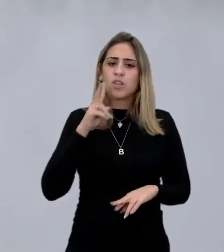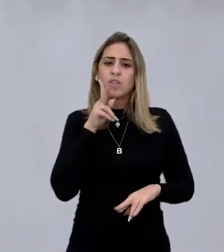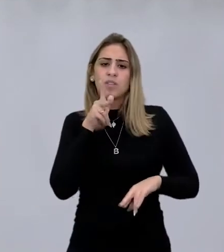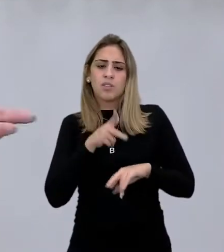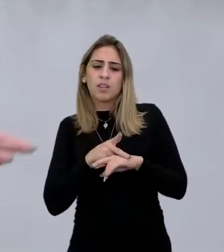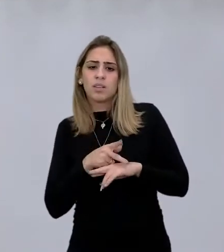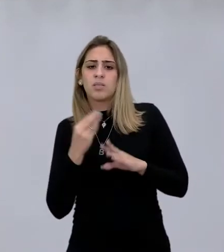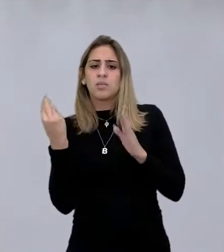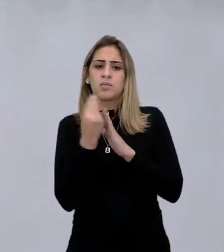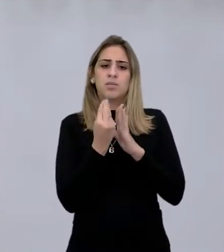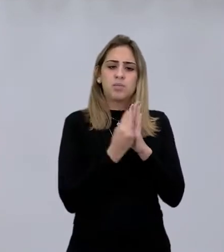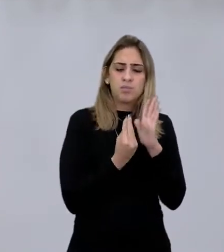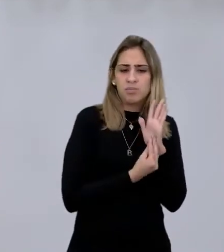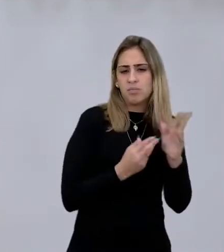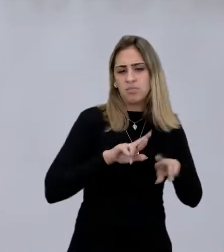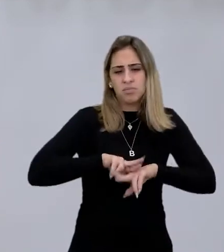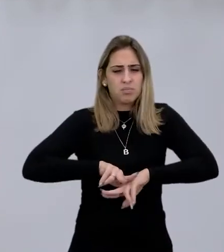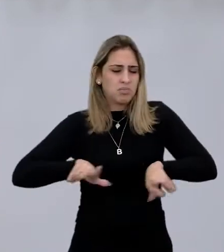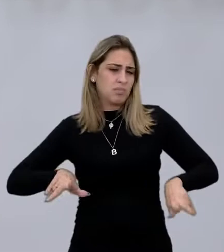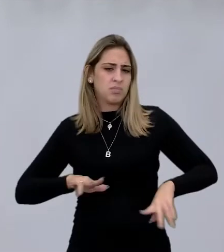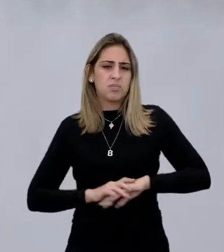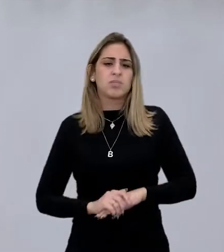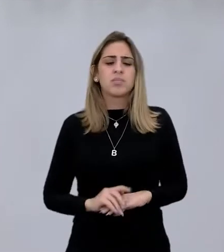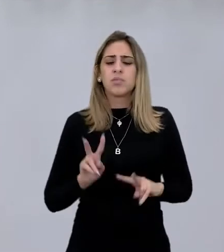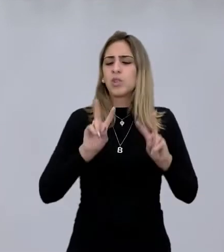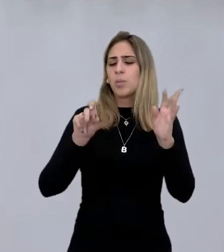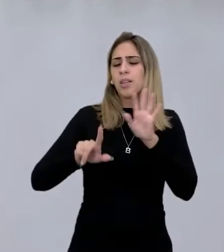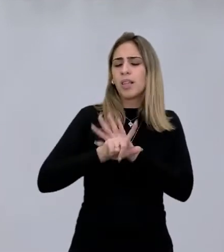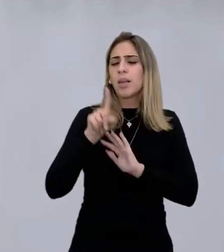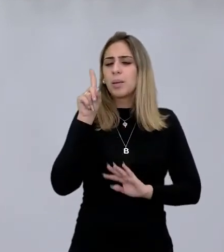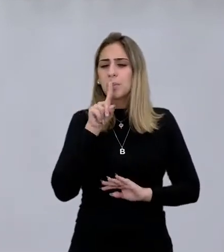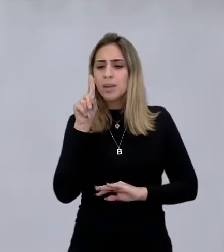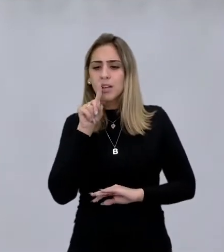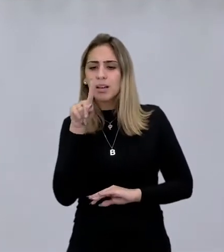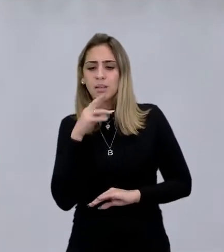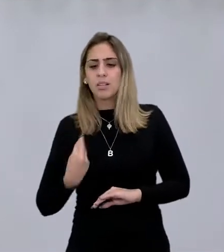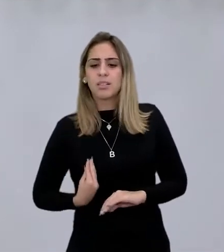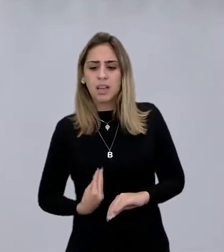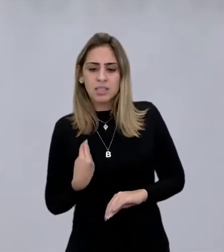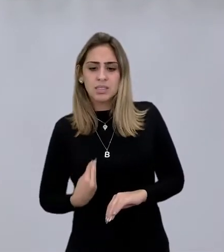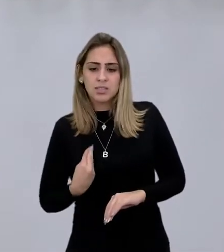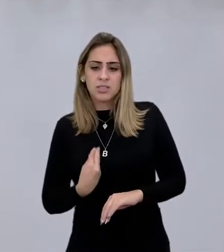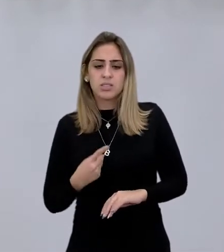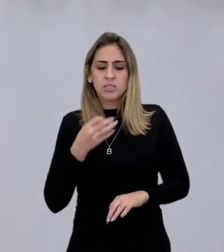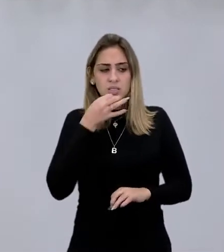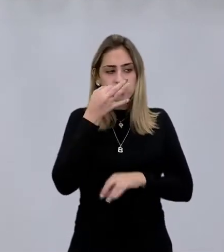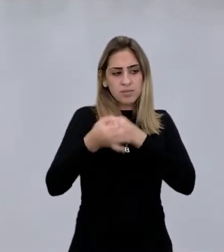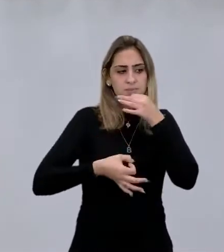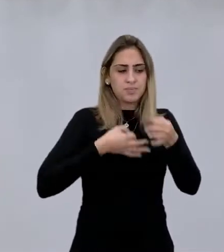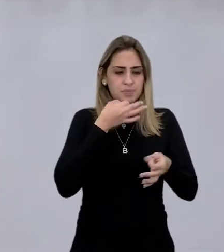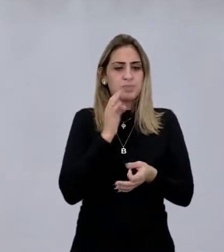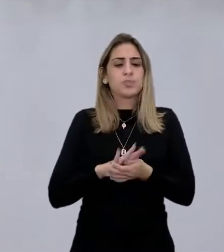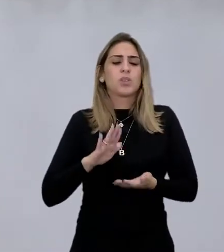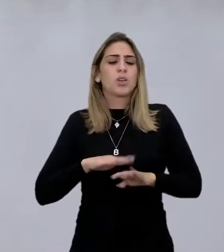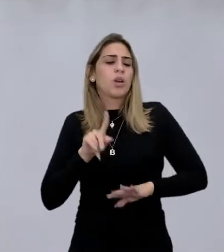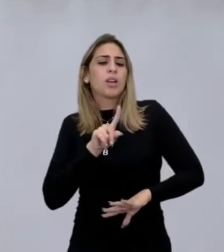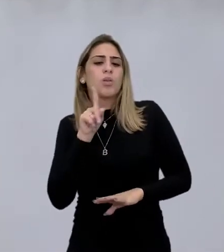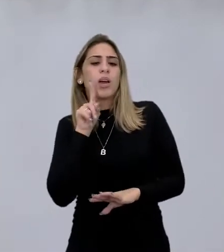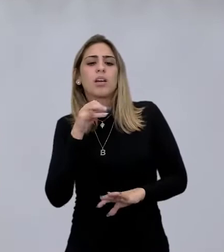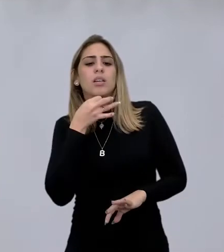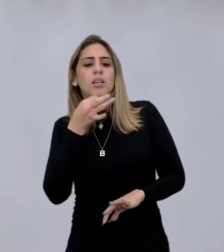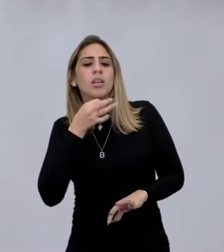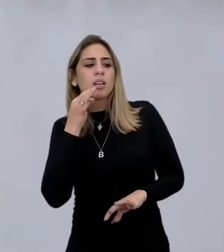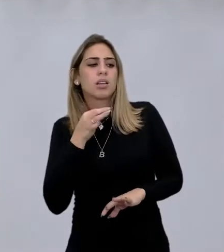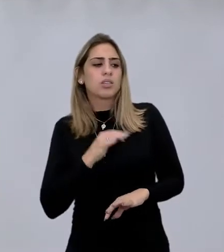vídeo, post no BuzzFeed, coisas do tipo, sobre leis americanas, que eles colocam, tipo, leis americanas idiotas. Só que elas não são